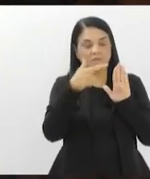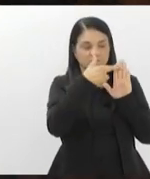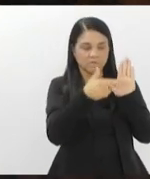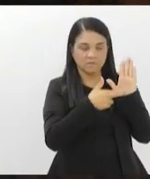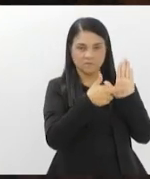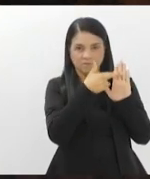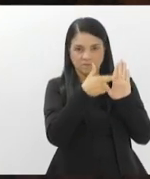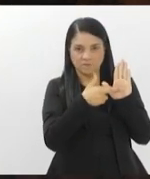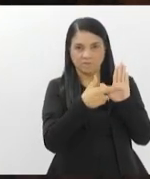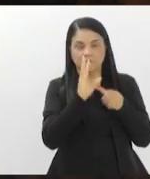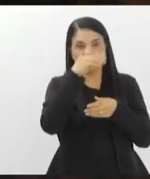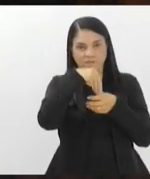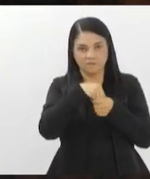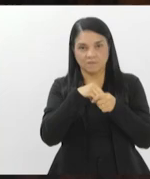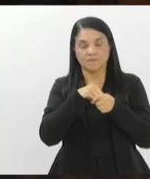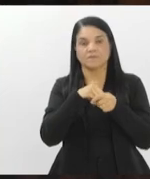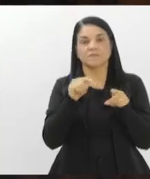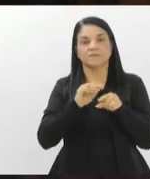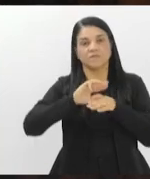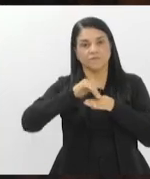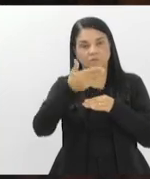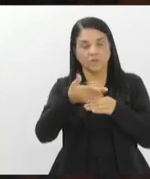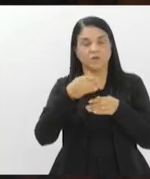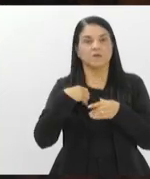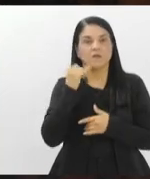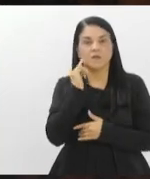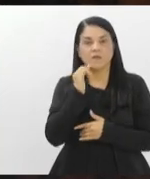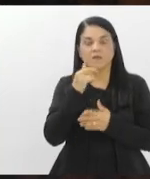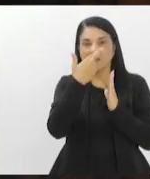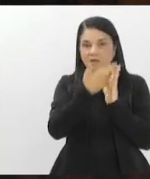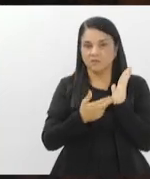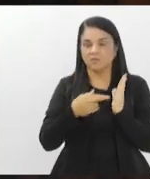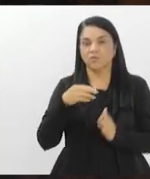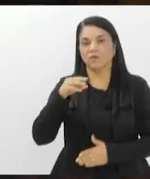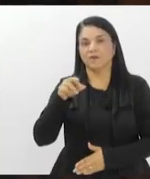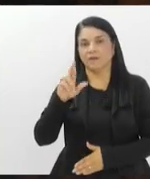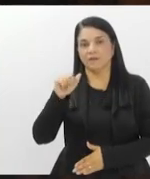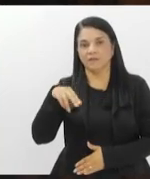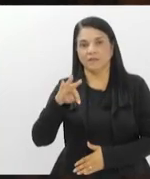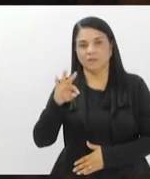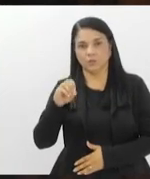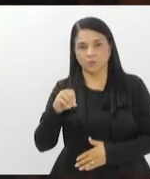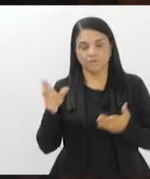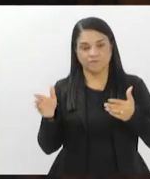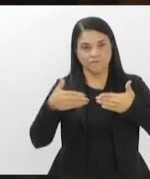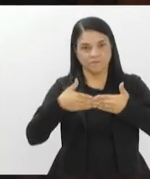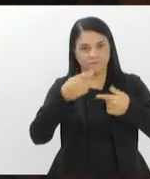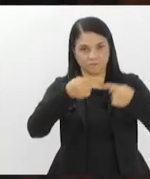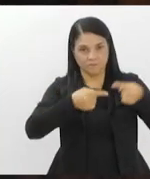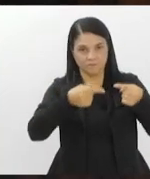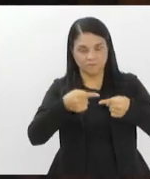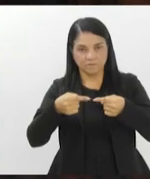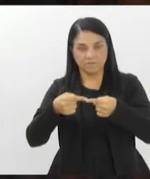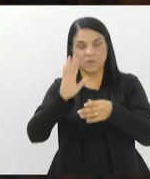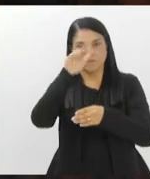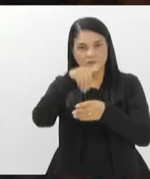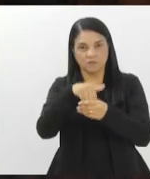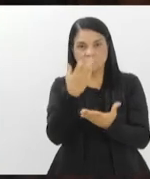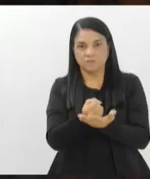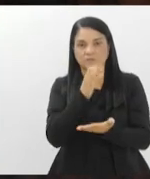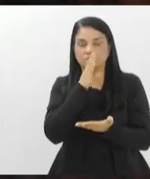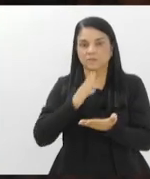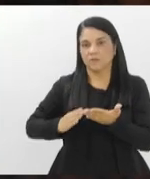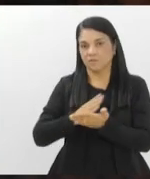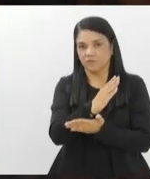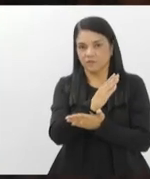externas favoráveis. Relator, deputado Renato Miranda. Em discussão, não havendo quem queira discutir, encerrada a discussão, em votação. Os senhores que aprovam,